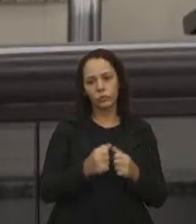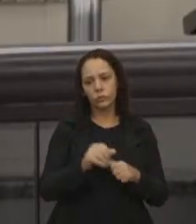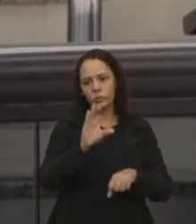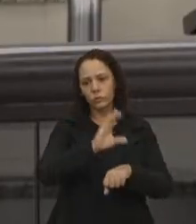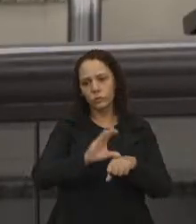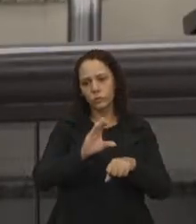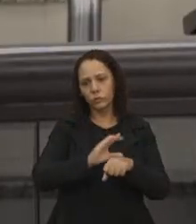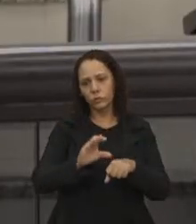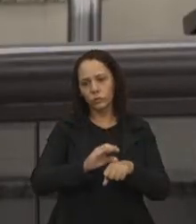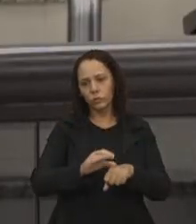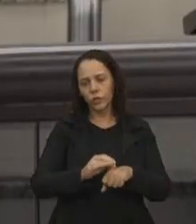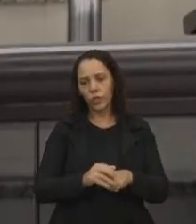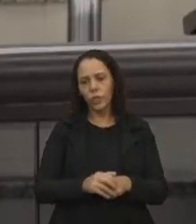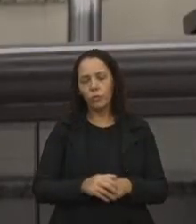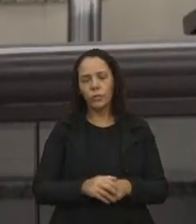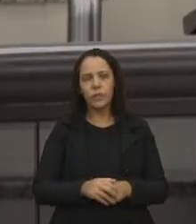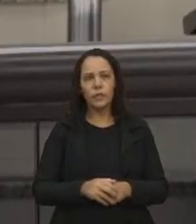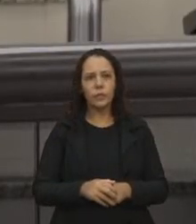de psicopedagogia,